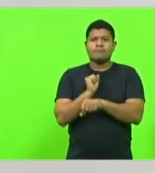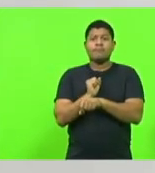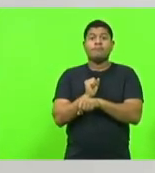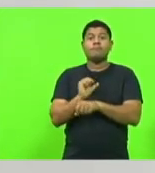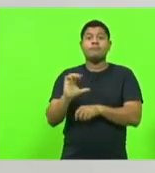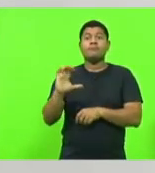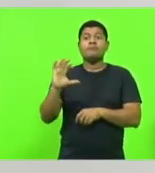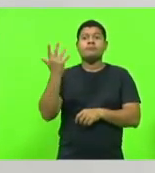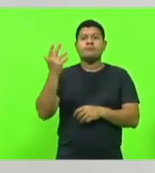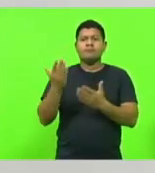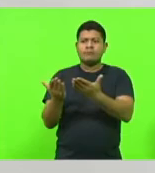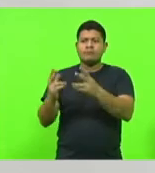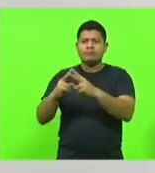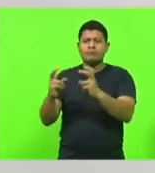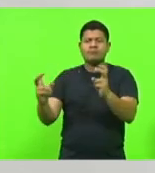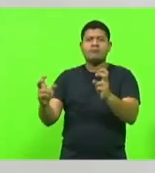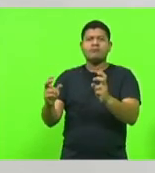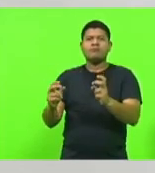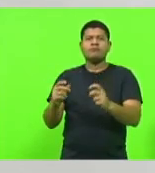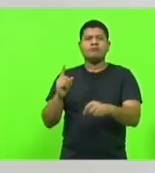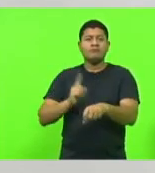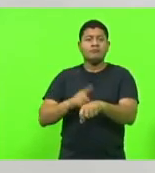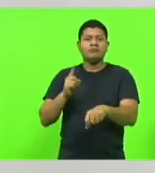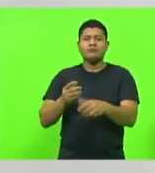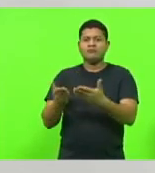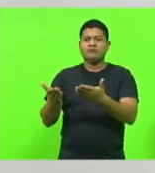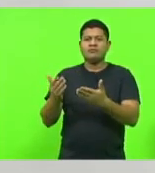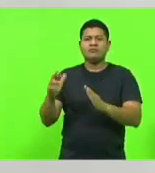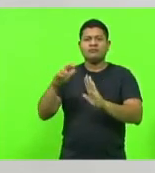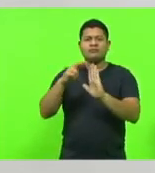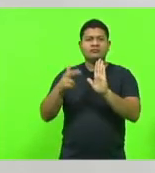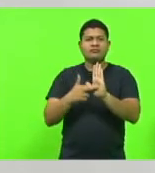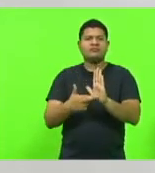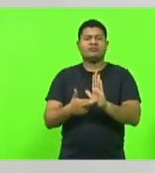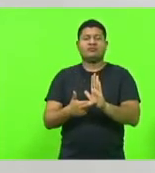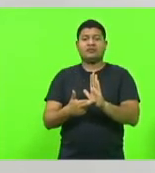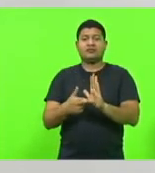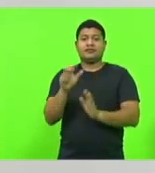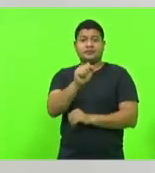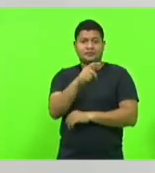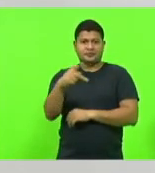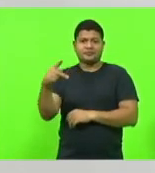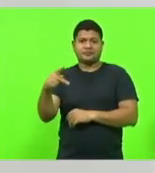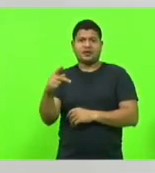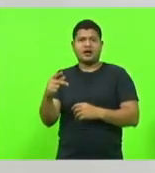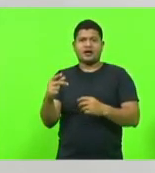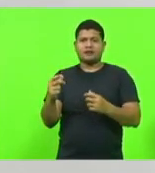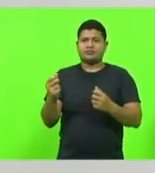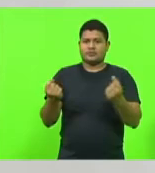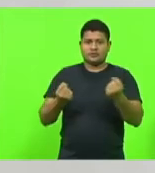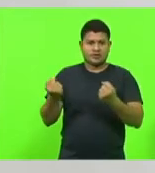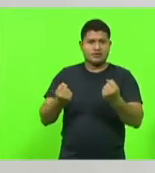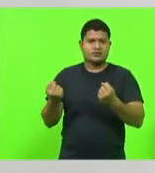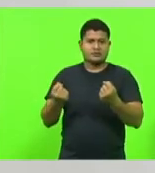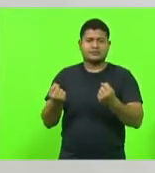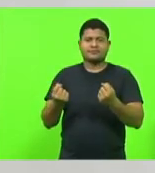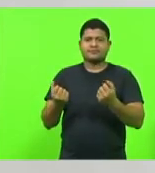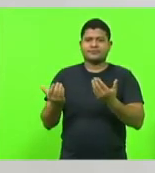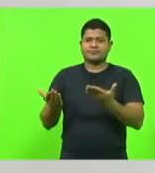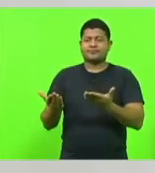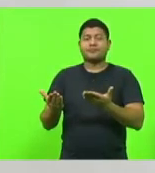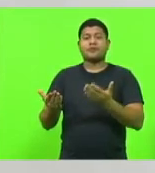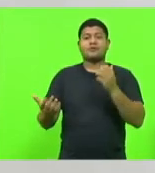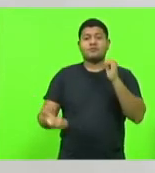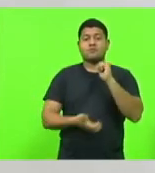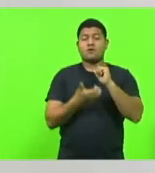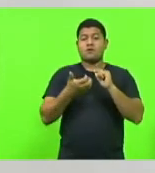fazer Florianópolis. A partir da hora que Florianópolis regulamentar os aplicativos, taxar os aplicativos, burocratizar